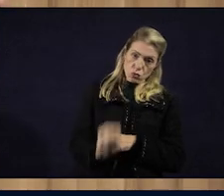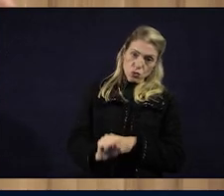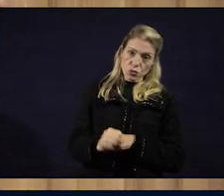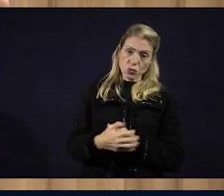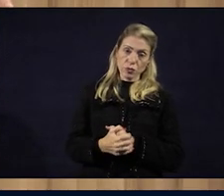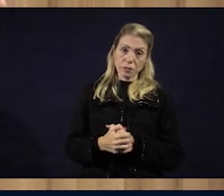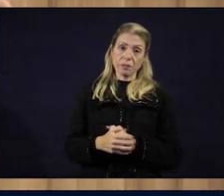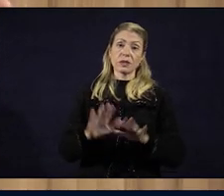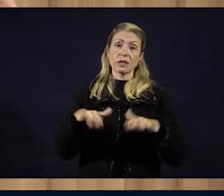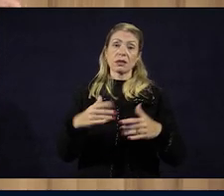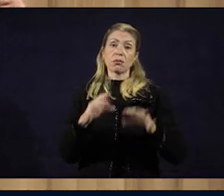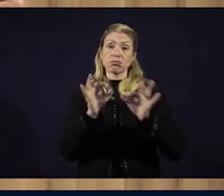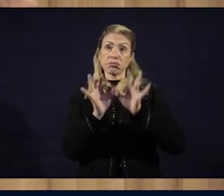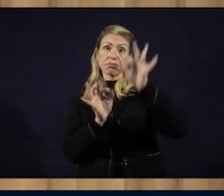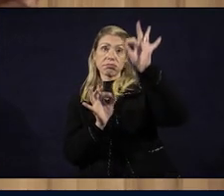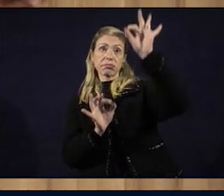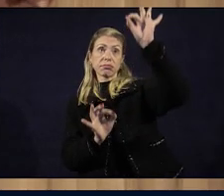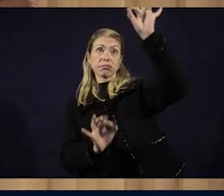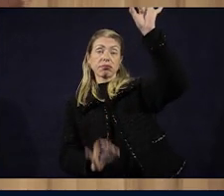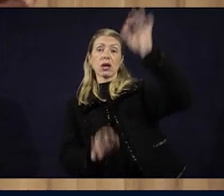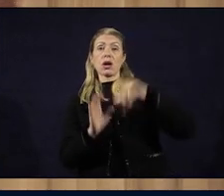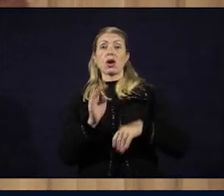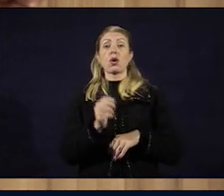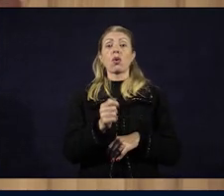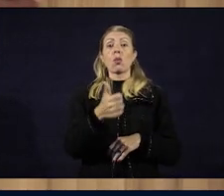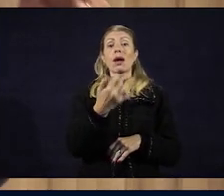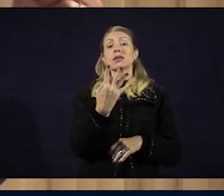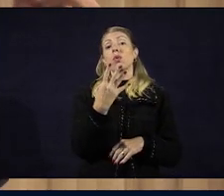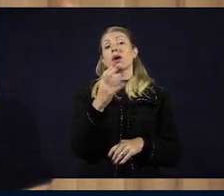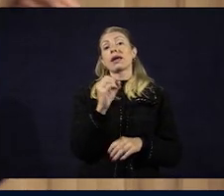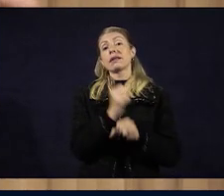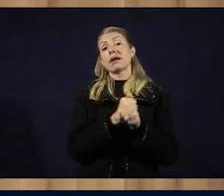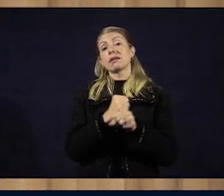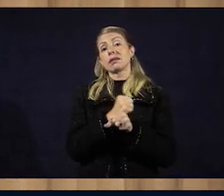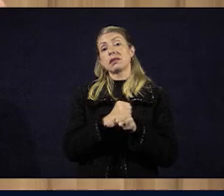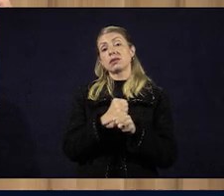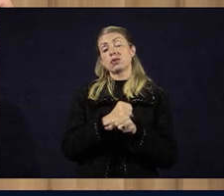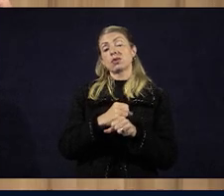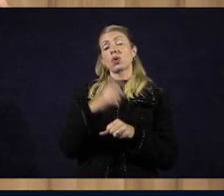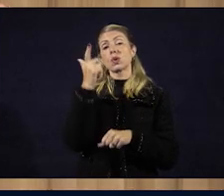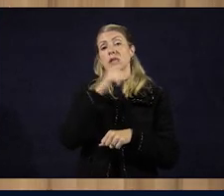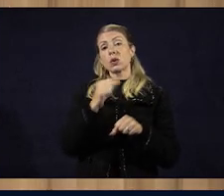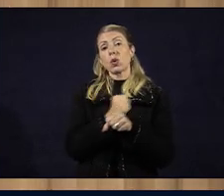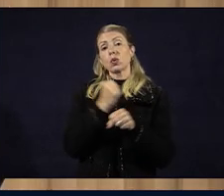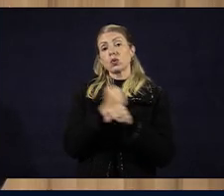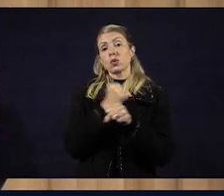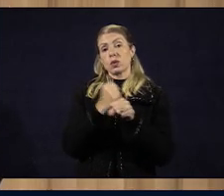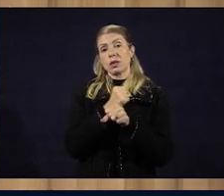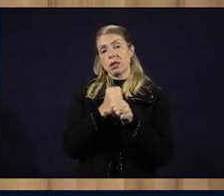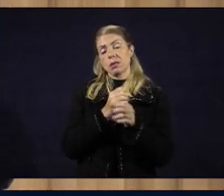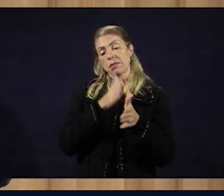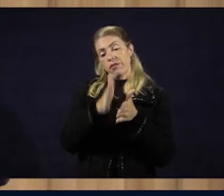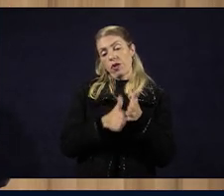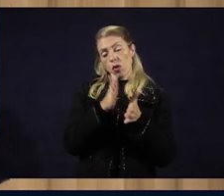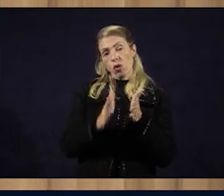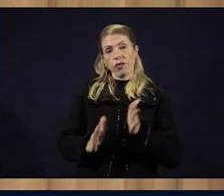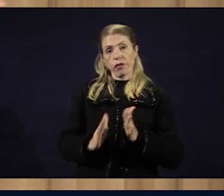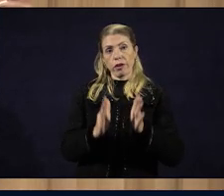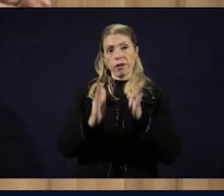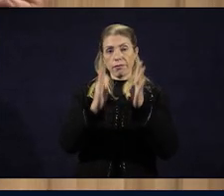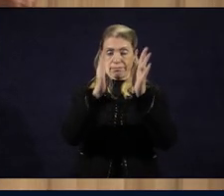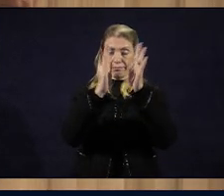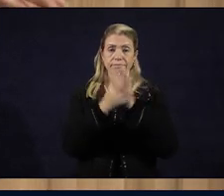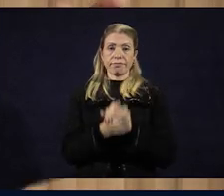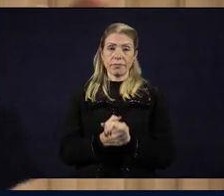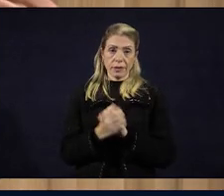de coisa que a gente tem que evitar num país quase 40 anos para construir uma ferrovia tão importante para o nosso negócio. Então, esse para a gente é um marco do